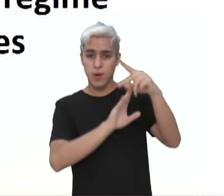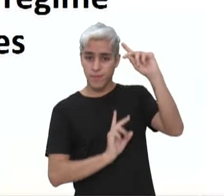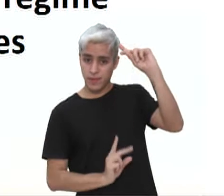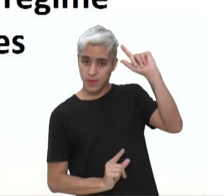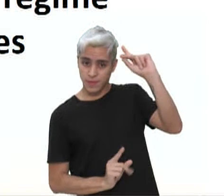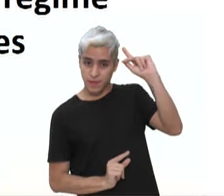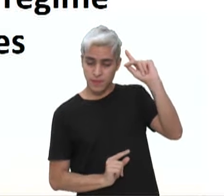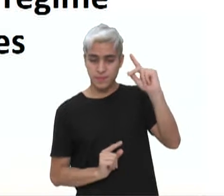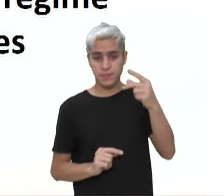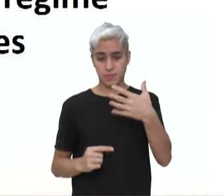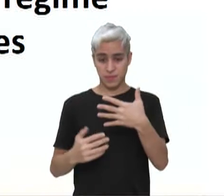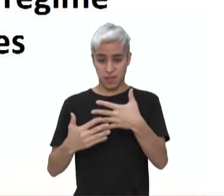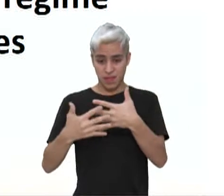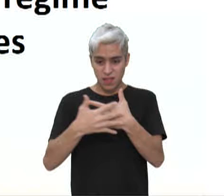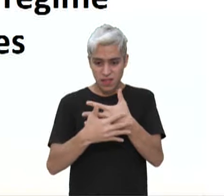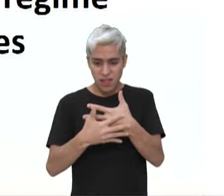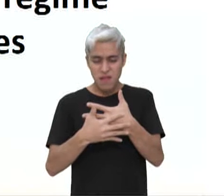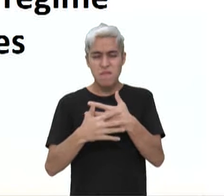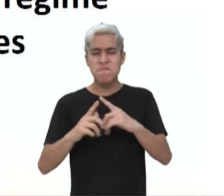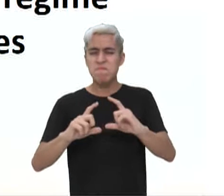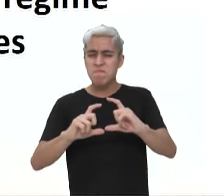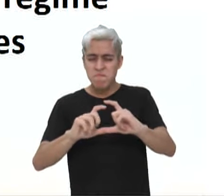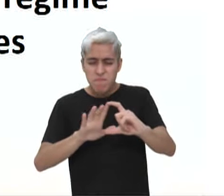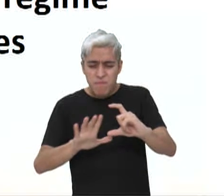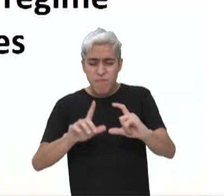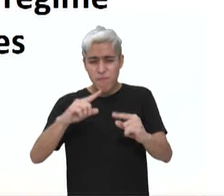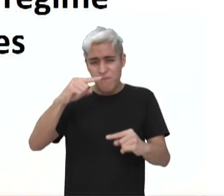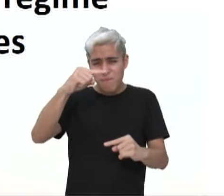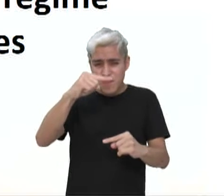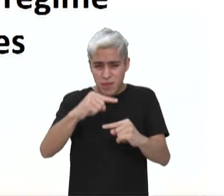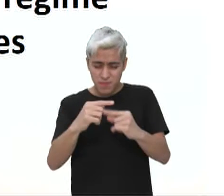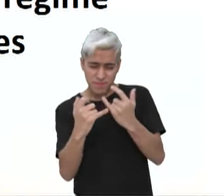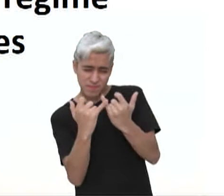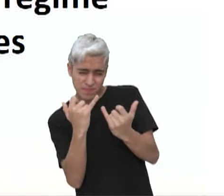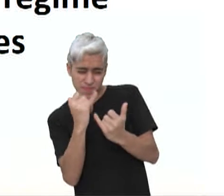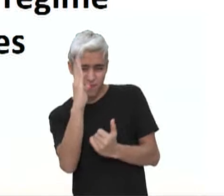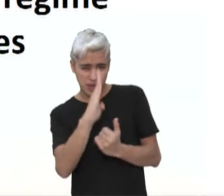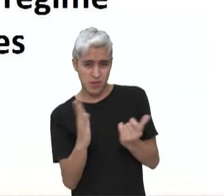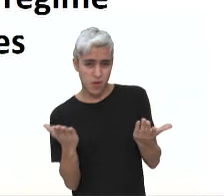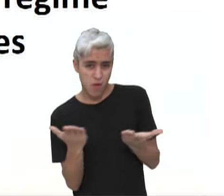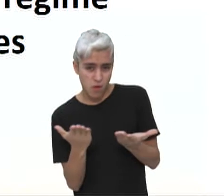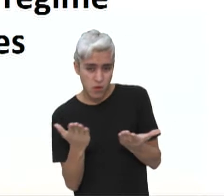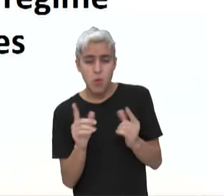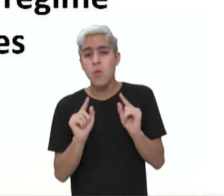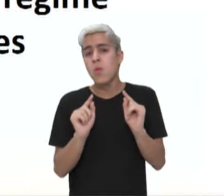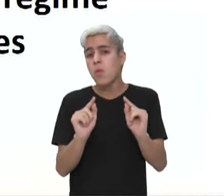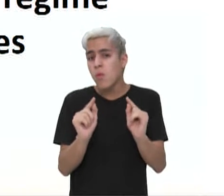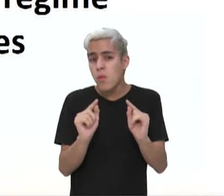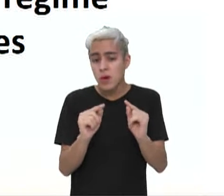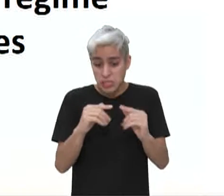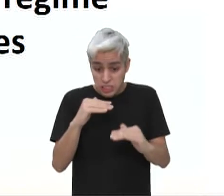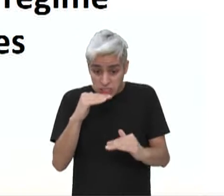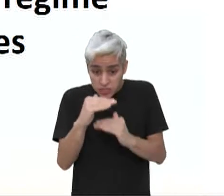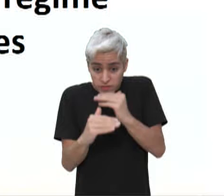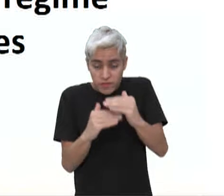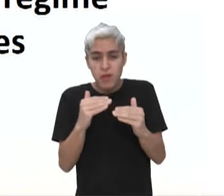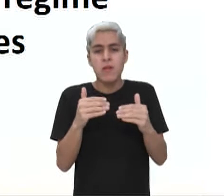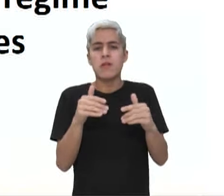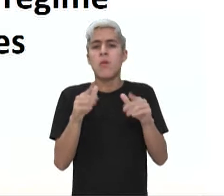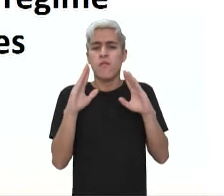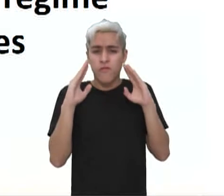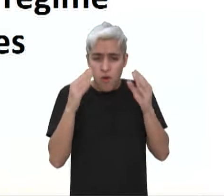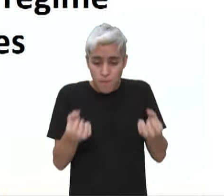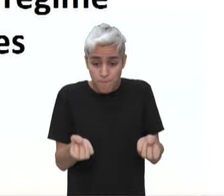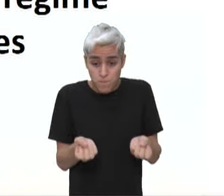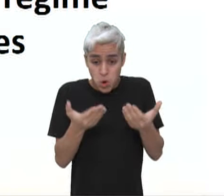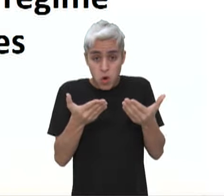América Portuguesa, que era a menor parte, lembra, equivalente ao Brasil hoje, desenvolveu a produção de açúcar sob o